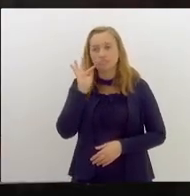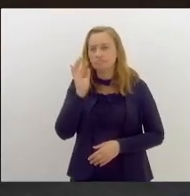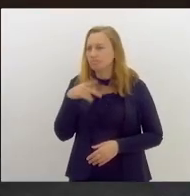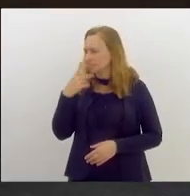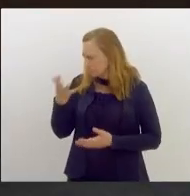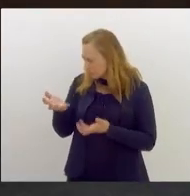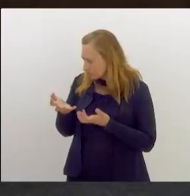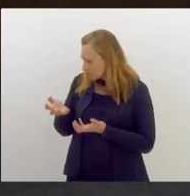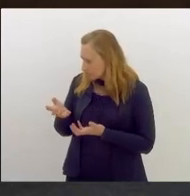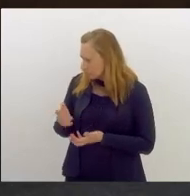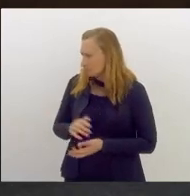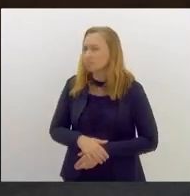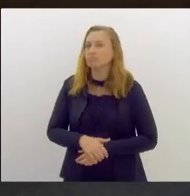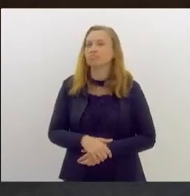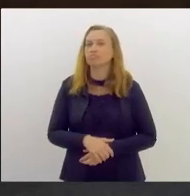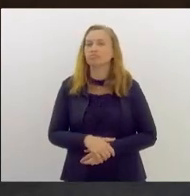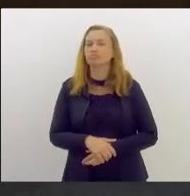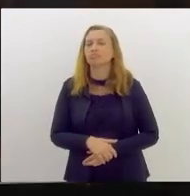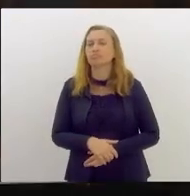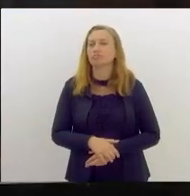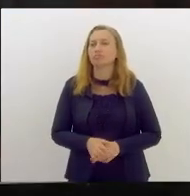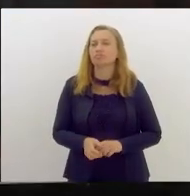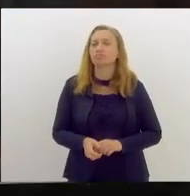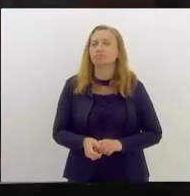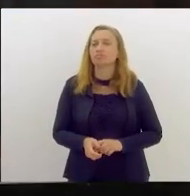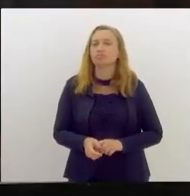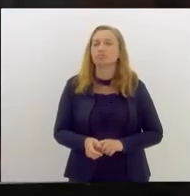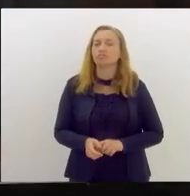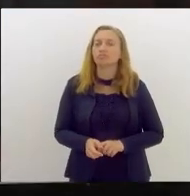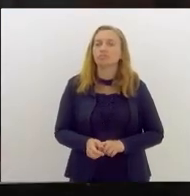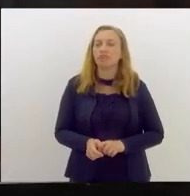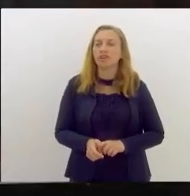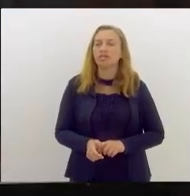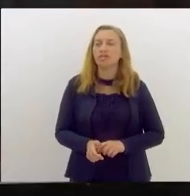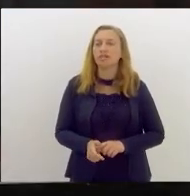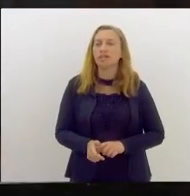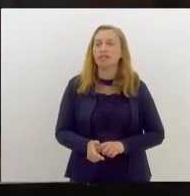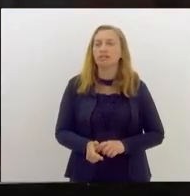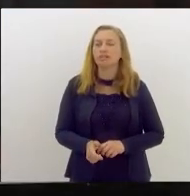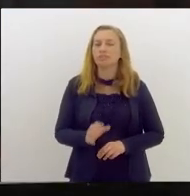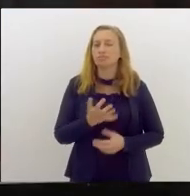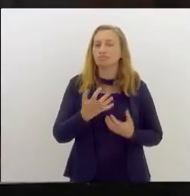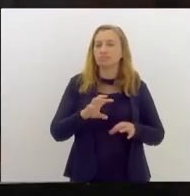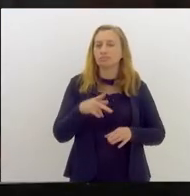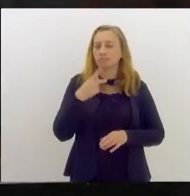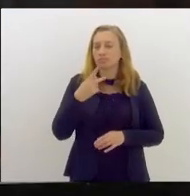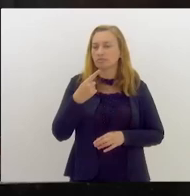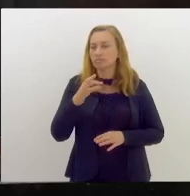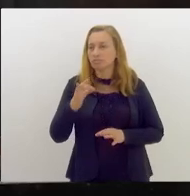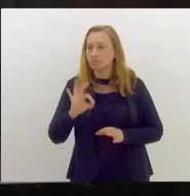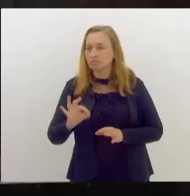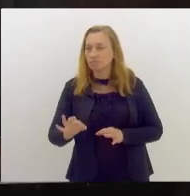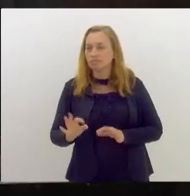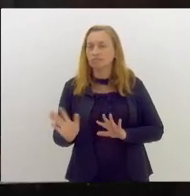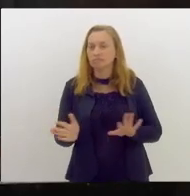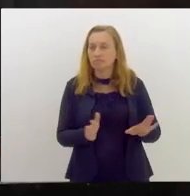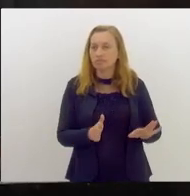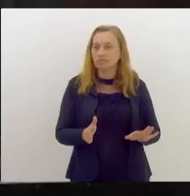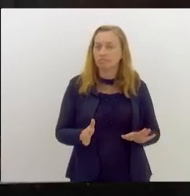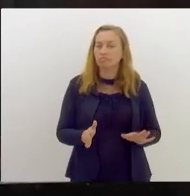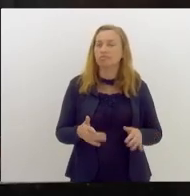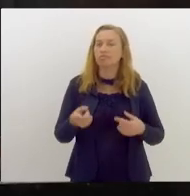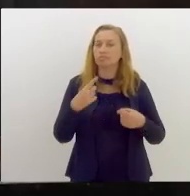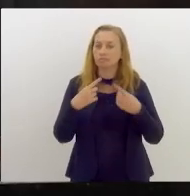uma parte também presente mata é mais destacando que eu não quero aqui fazer pouco caso do espaço de diálogo que foi